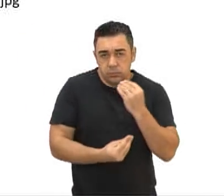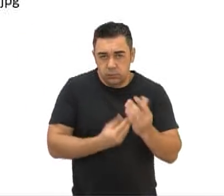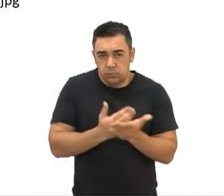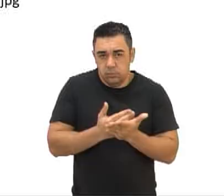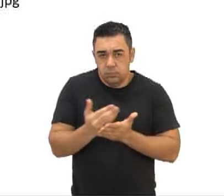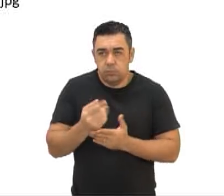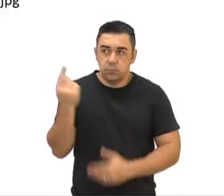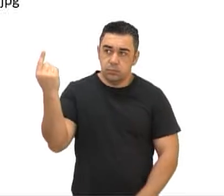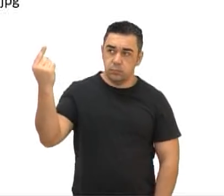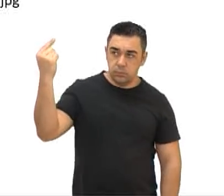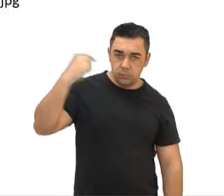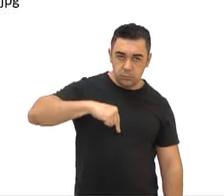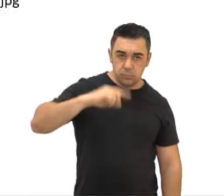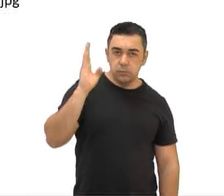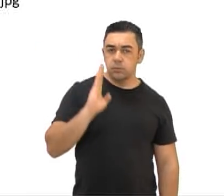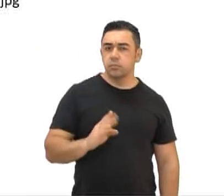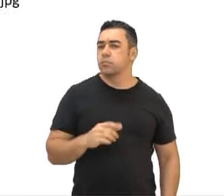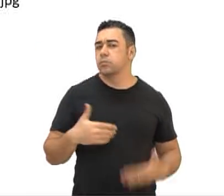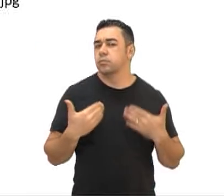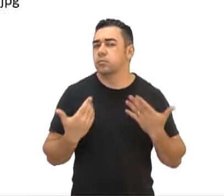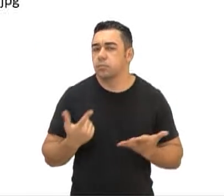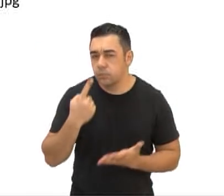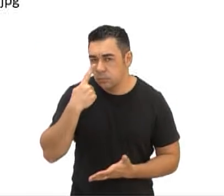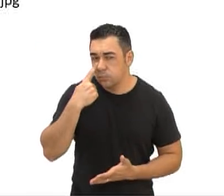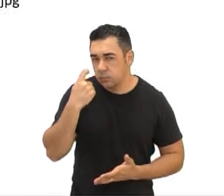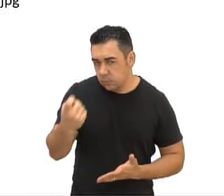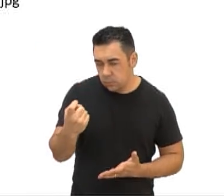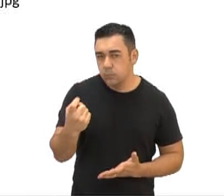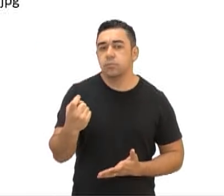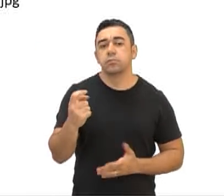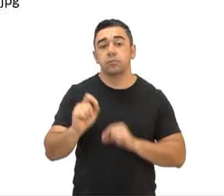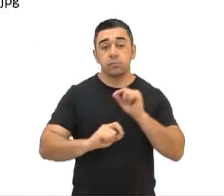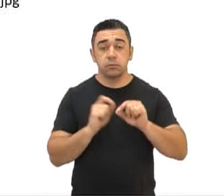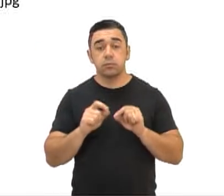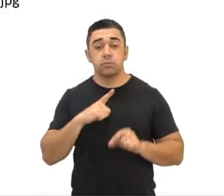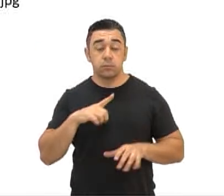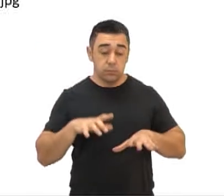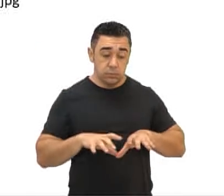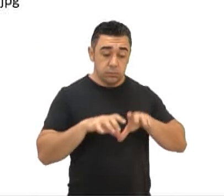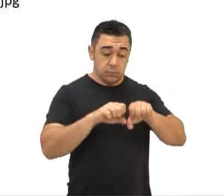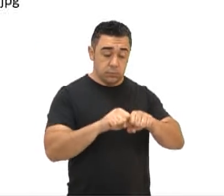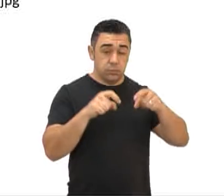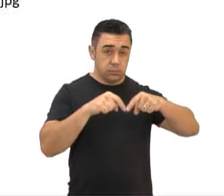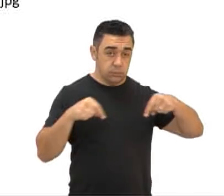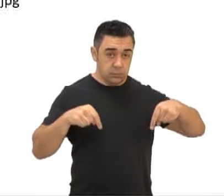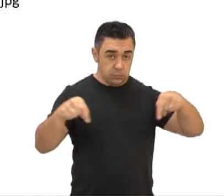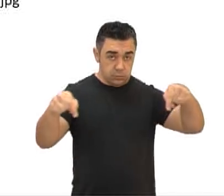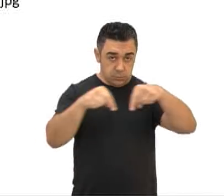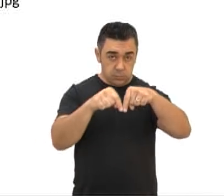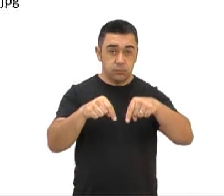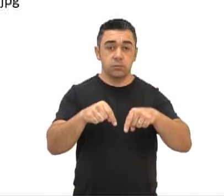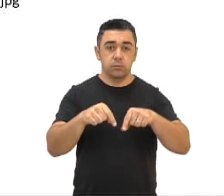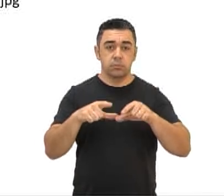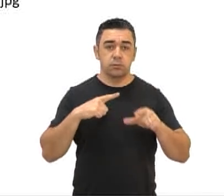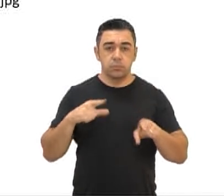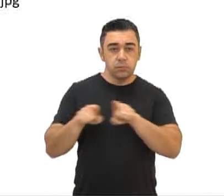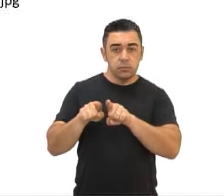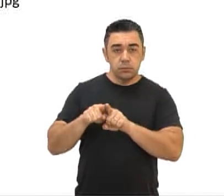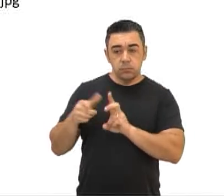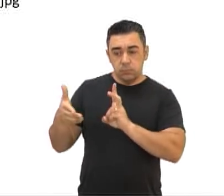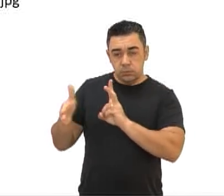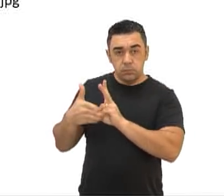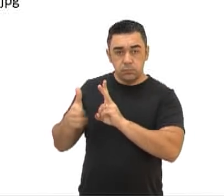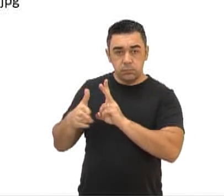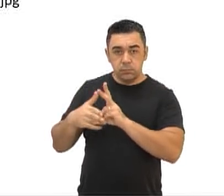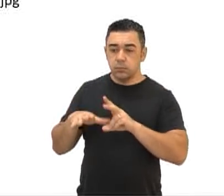que vinham para o Brasil. Qual era a intenção dessas missões? Era ocupar o espaço geográfico, dominar os povos